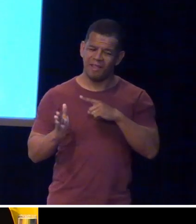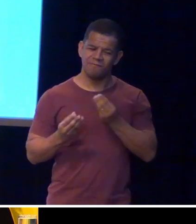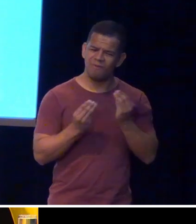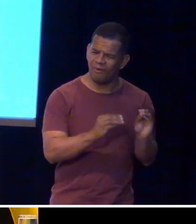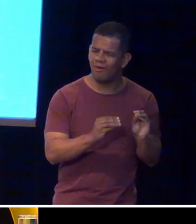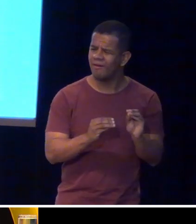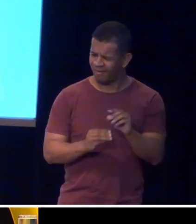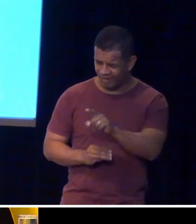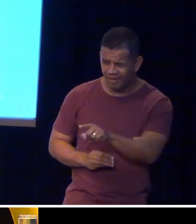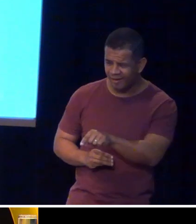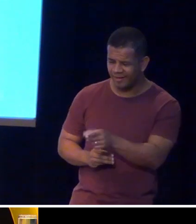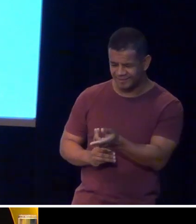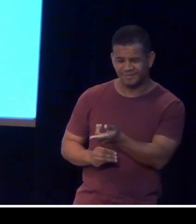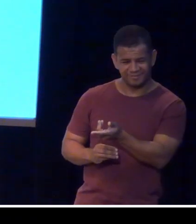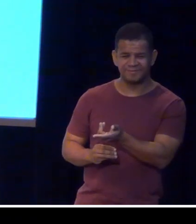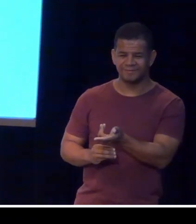isso?